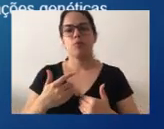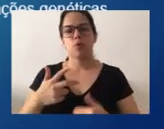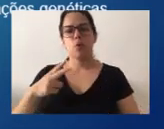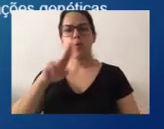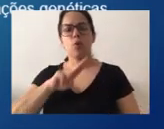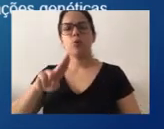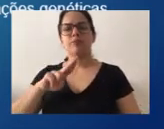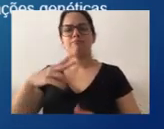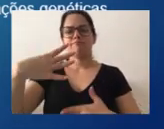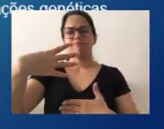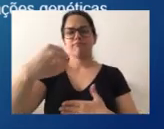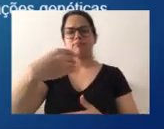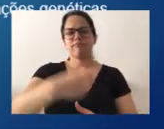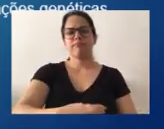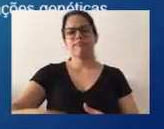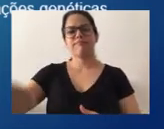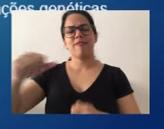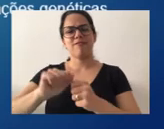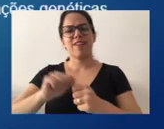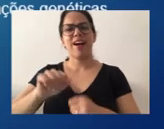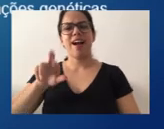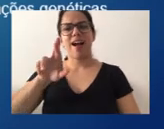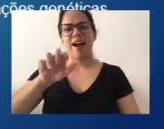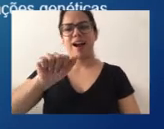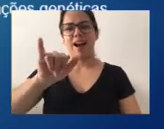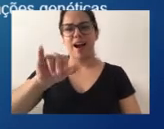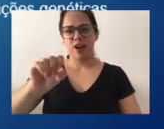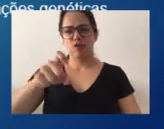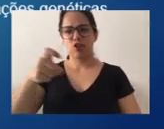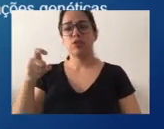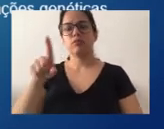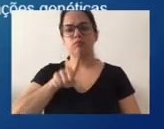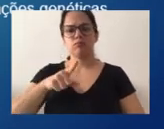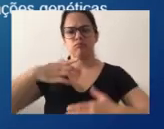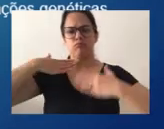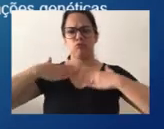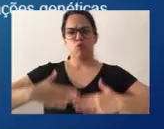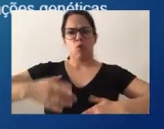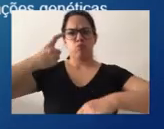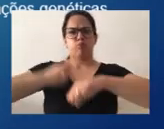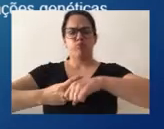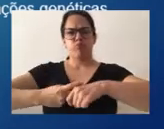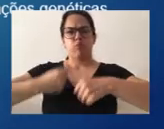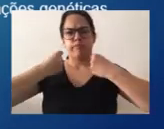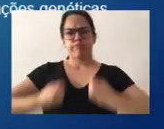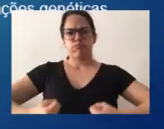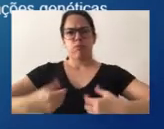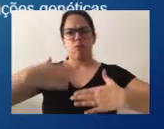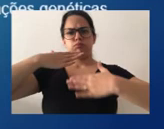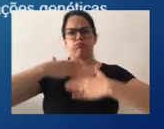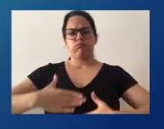por exemplo, né? Então, é o avental protetor de chumbo, é proteção aí contra a radiação ionizante, né?